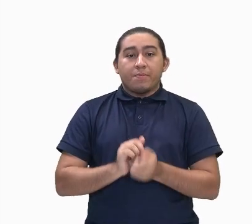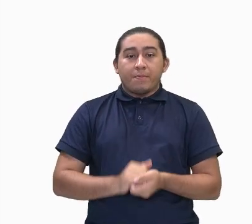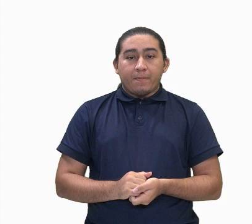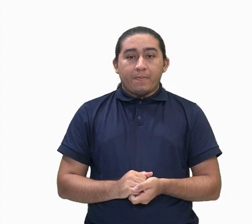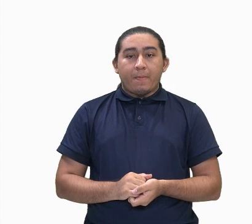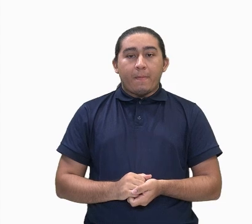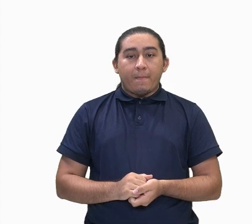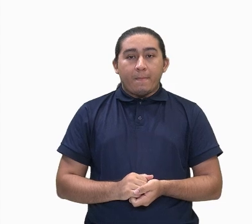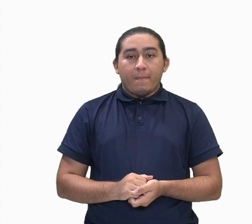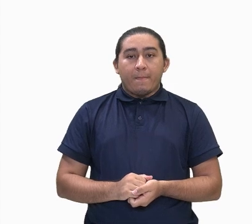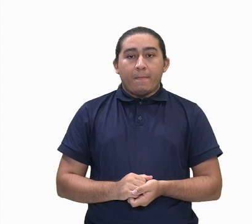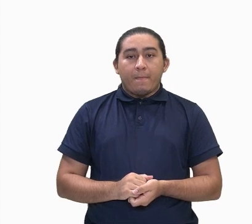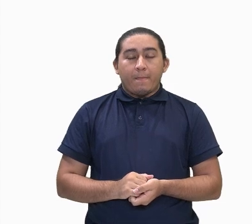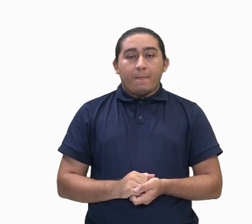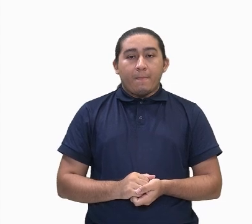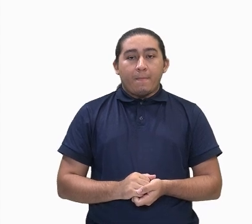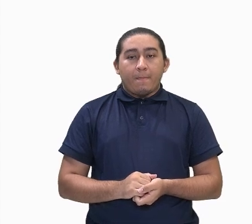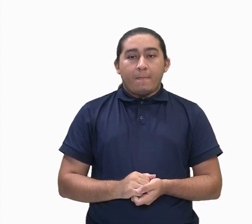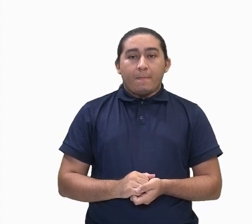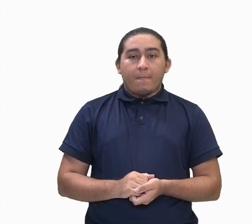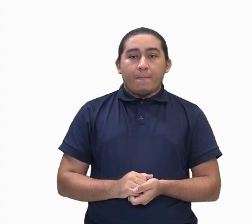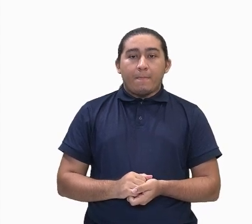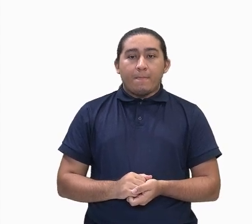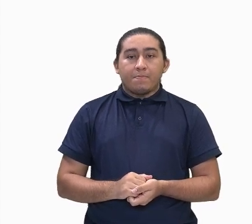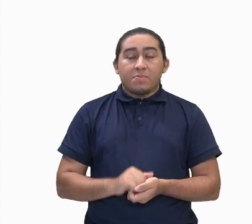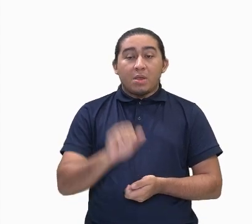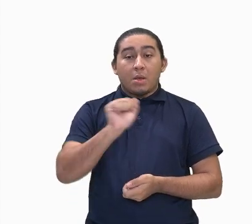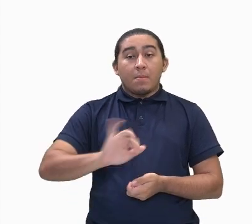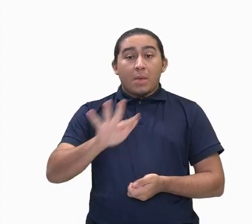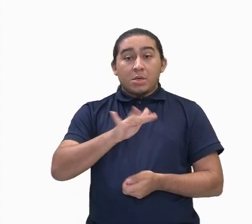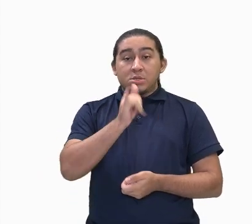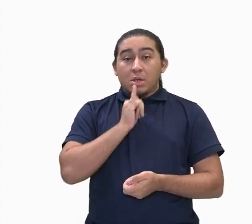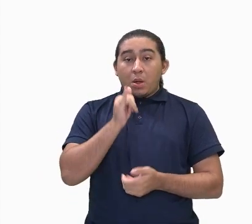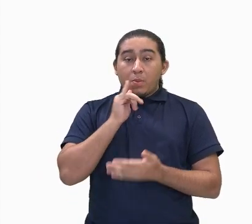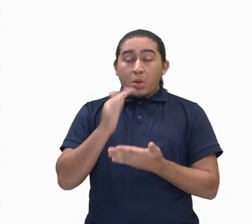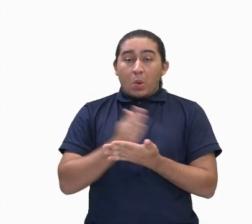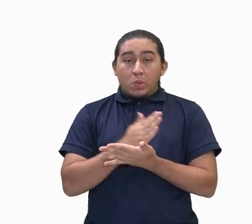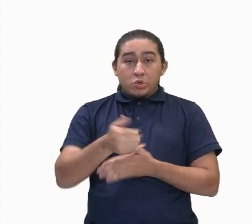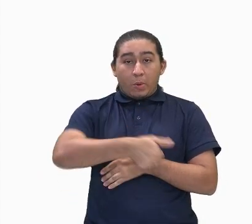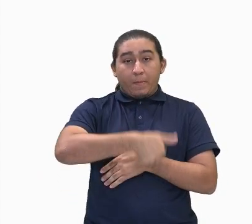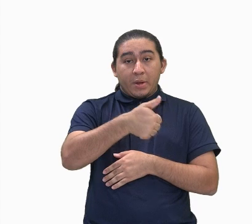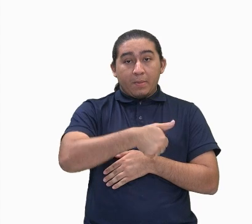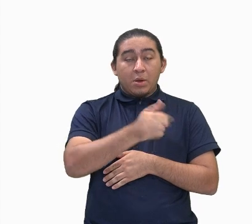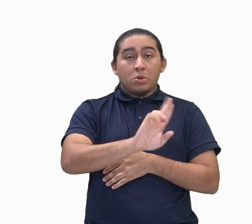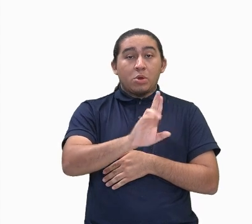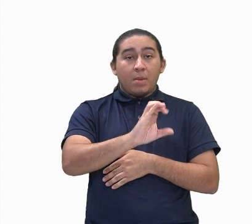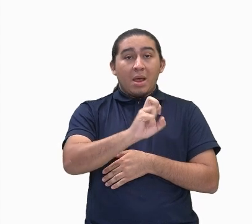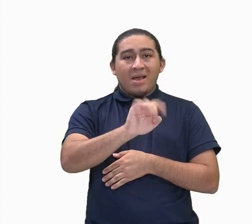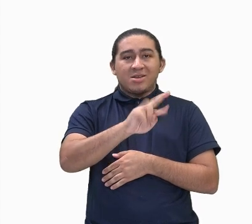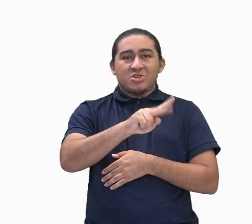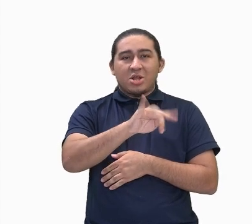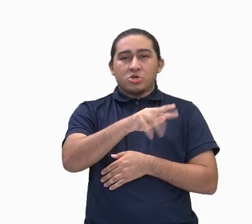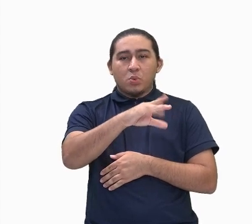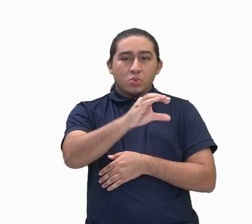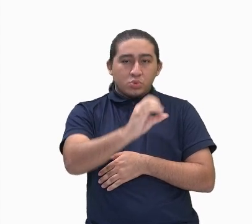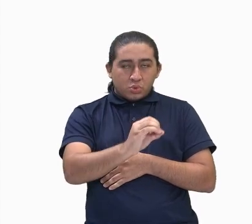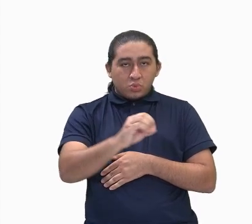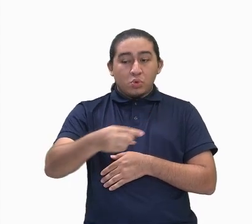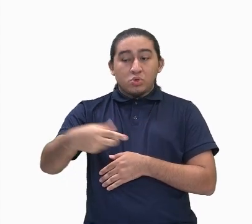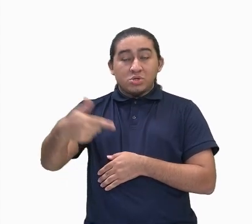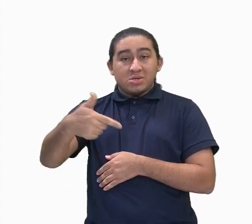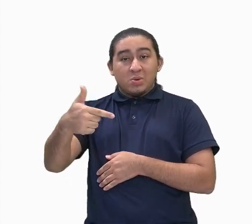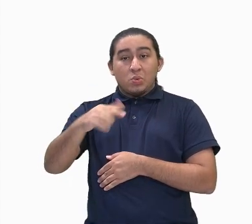imagem você observa alguns exemplos de tecido conjuntivo. Nós temos o tecido cartilaginoso, tecido